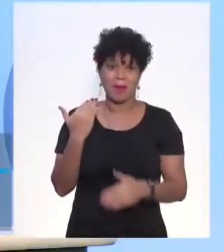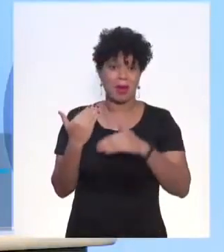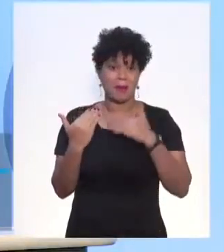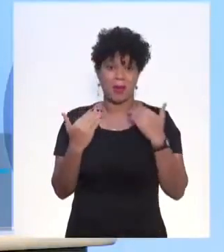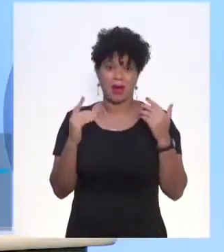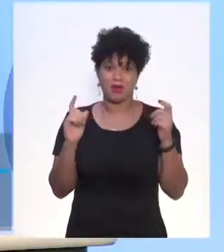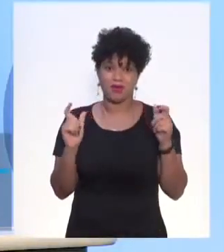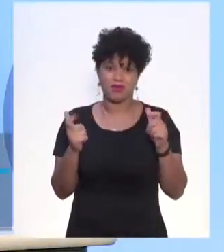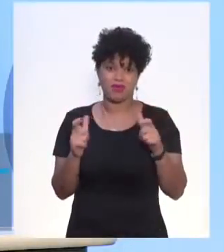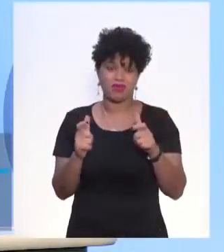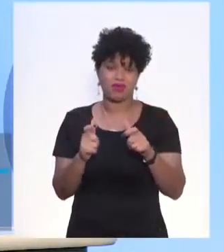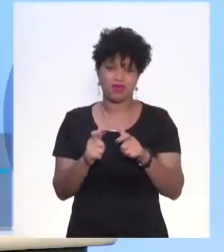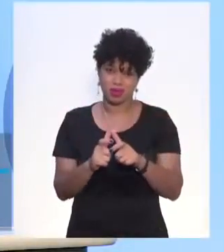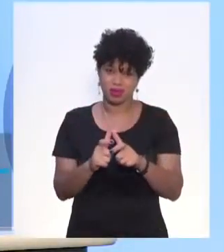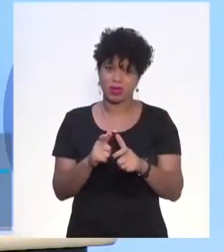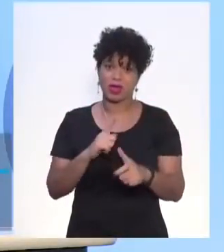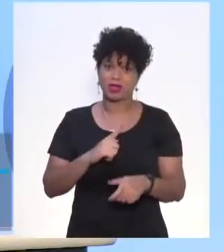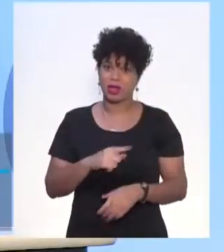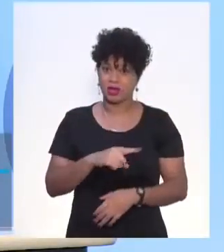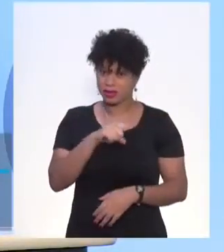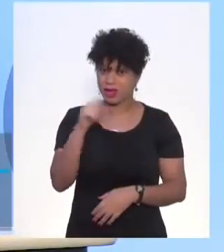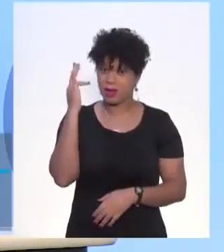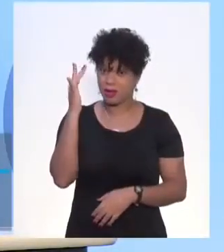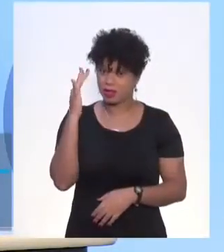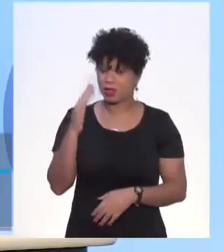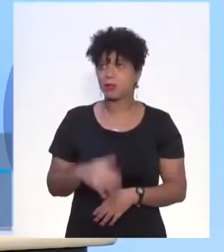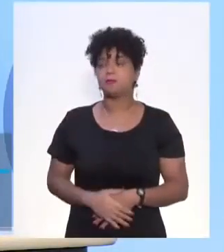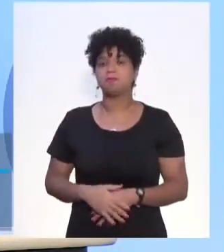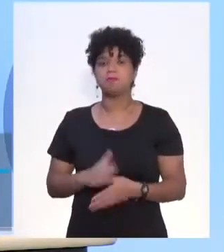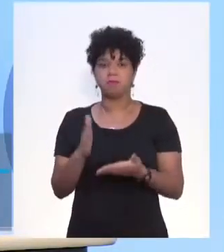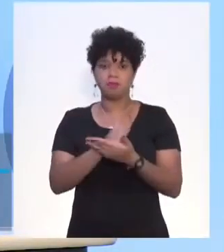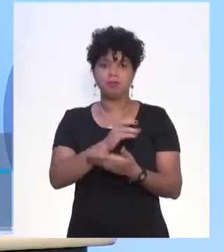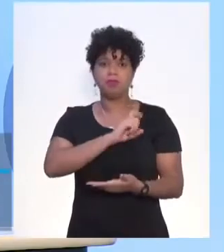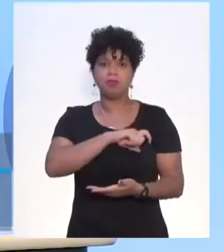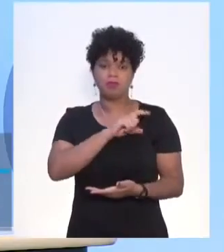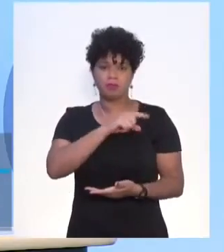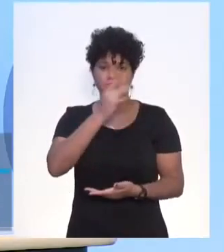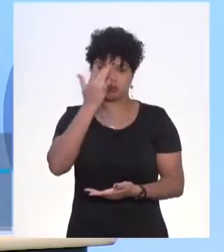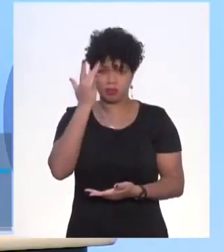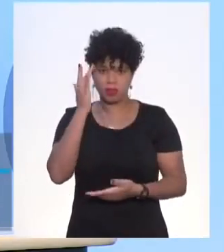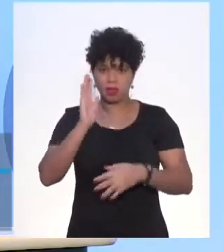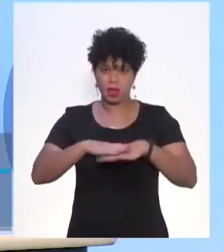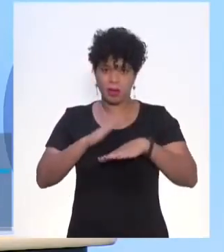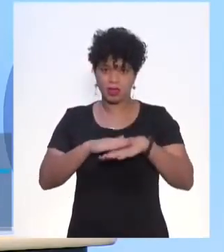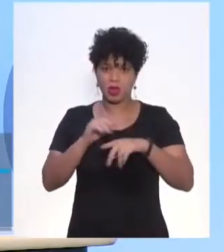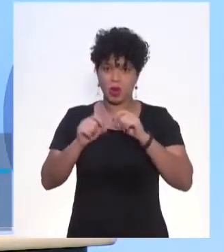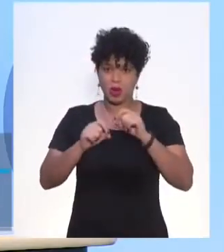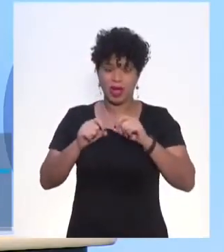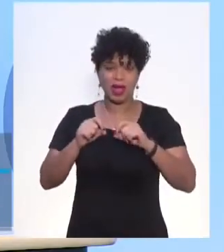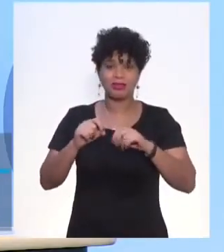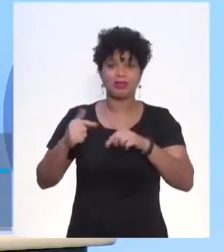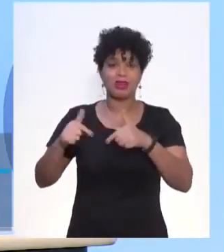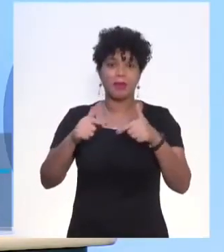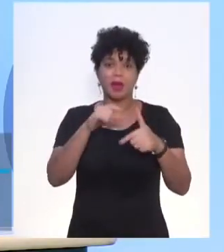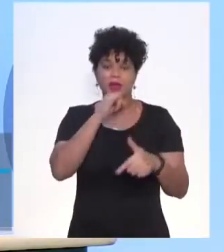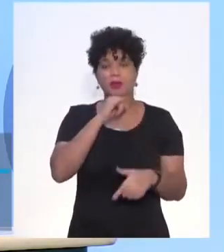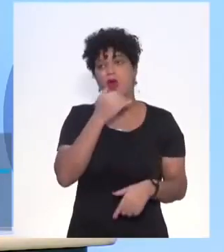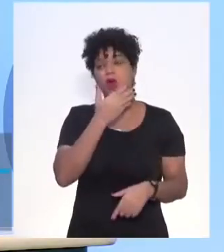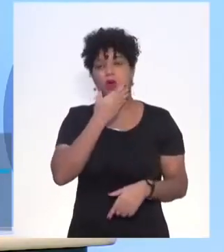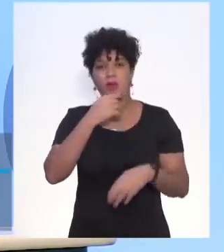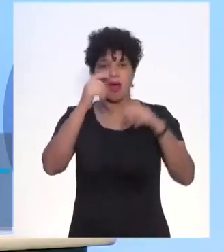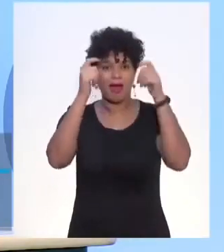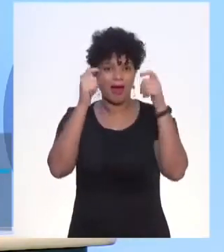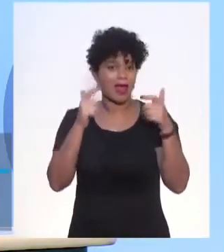para que vocês tenham uma ideia do que seriam essas atrocidades, né, que estavam ligadas às atividades laborais, como o rei Leopoldo